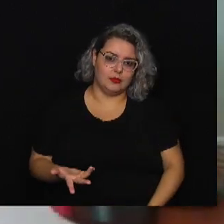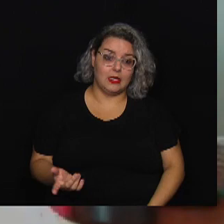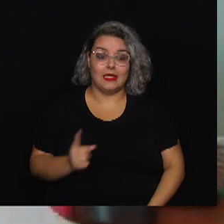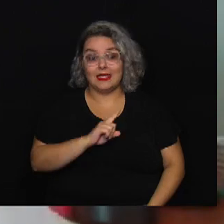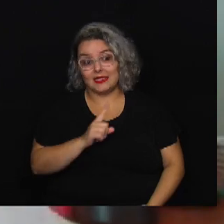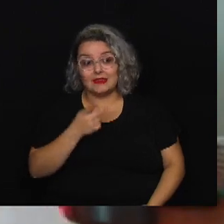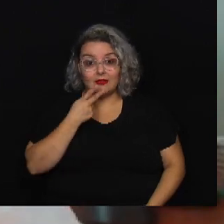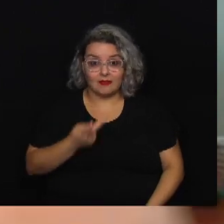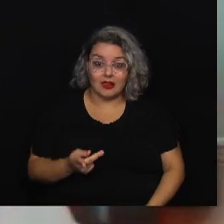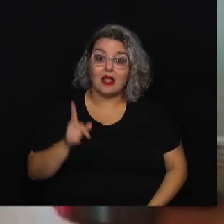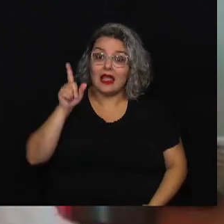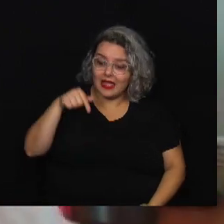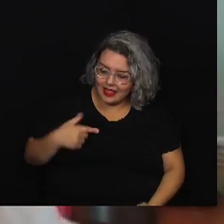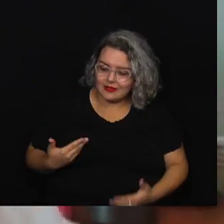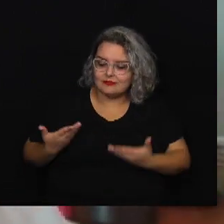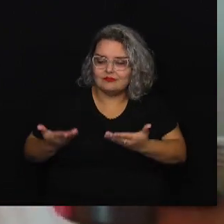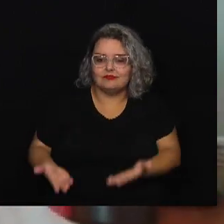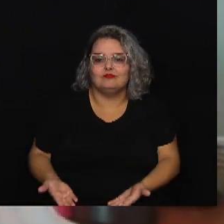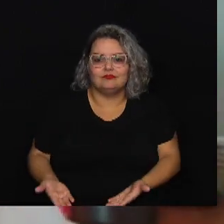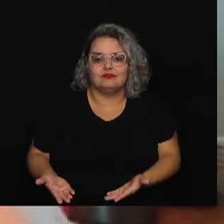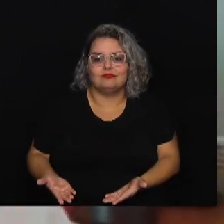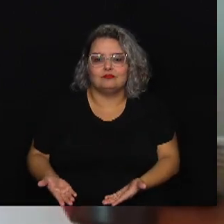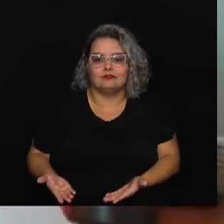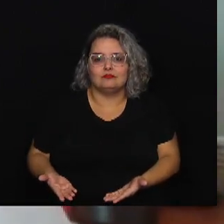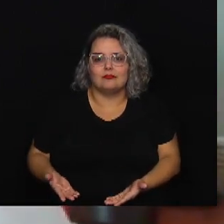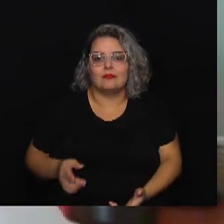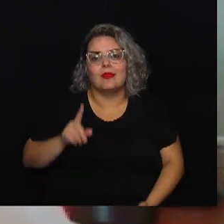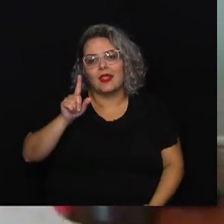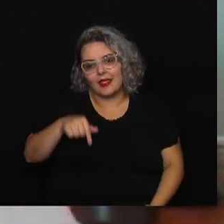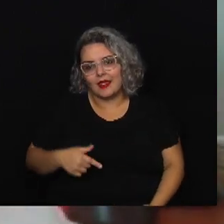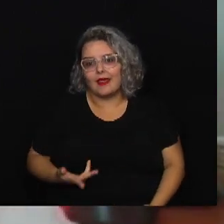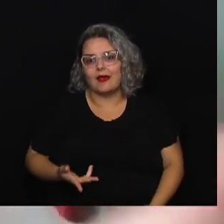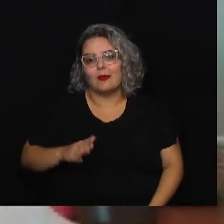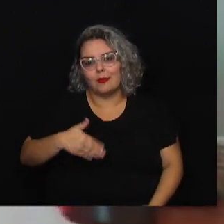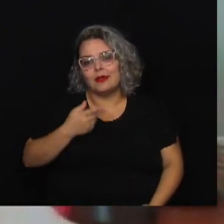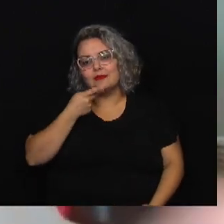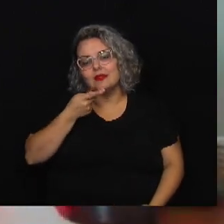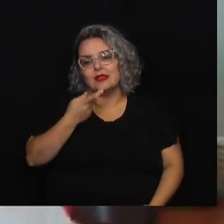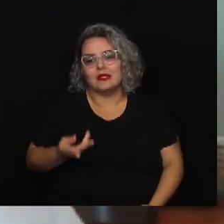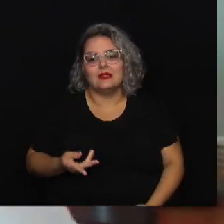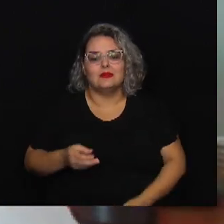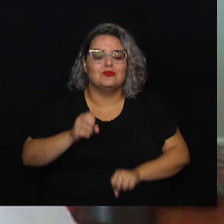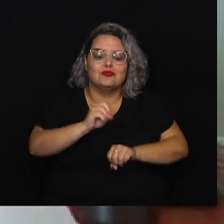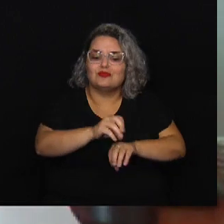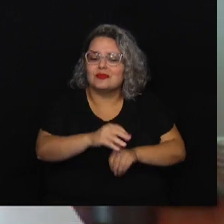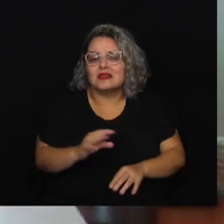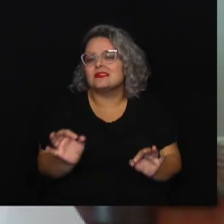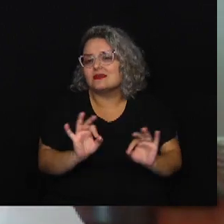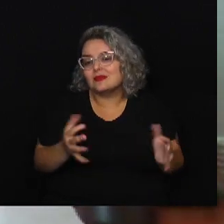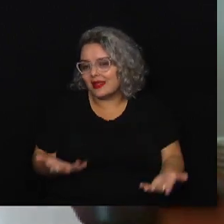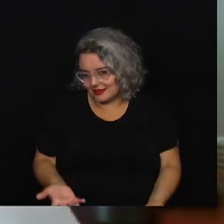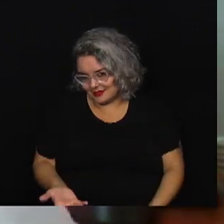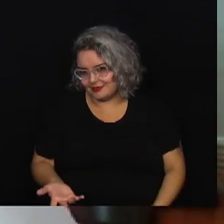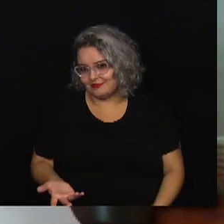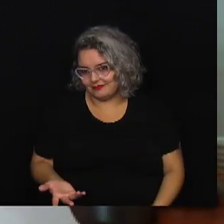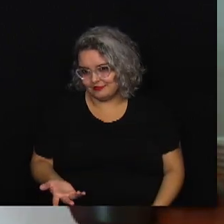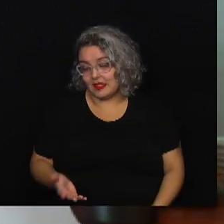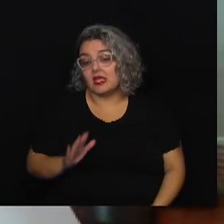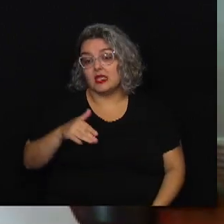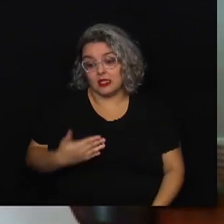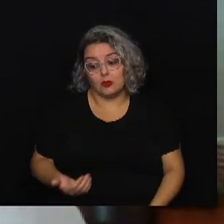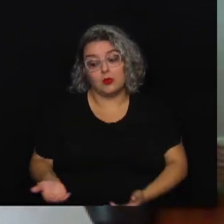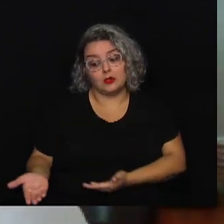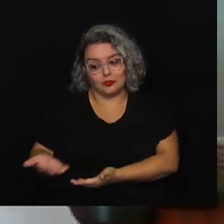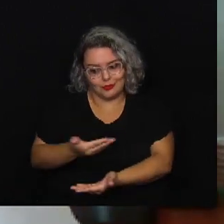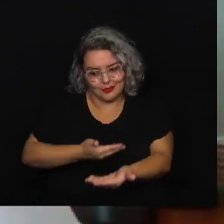Quando você não aborda, você está falando isso aí não vale. Isso aí não tem valor, você está ensinando algum valor para ela, para eles de qualquer jeito,